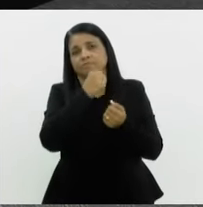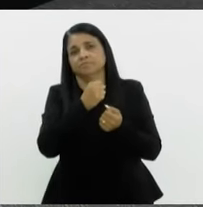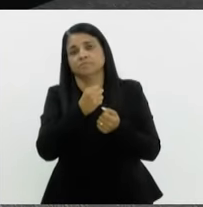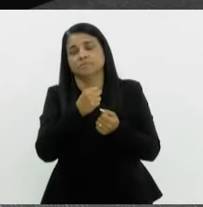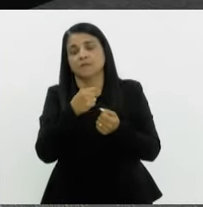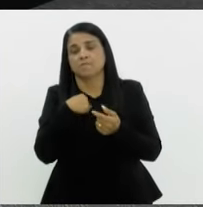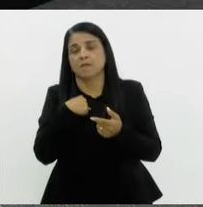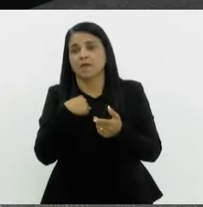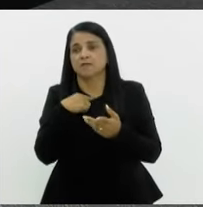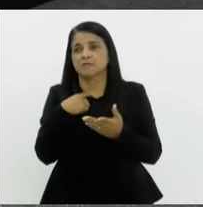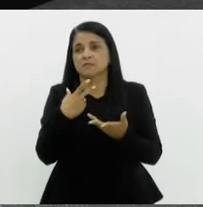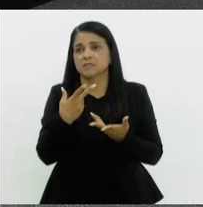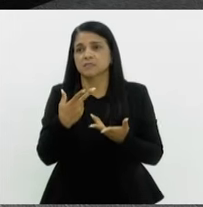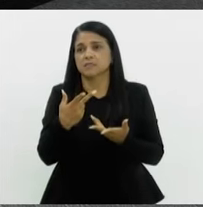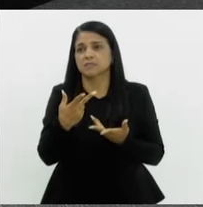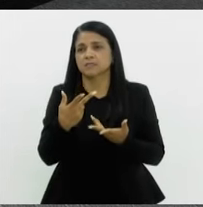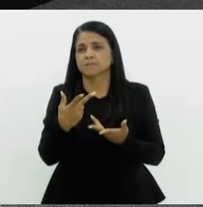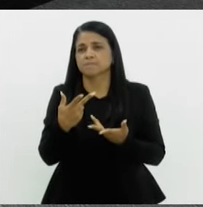aqui